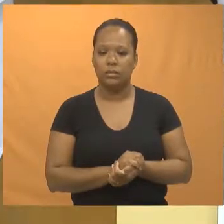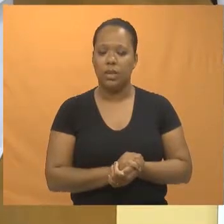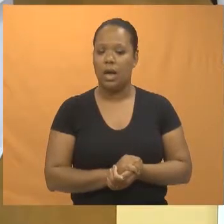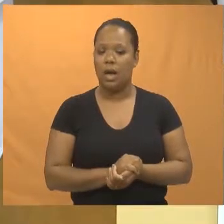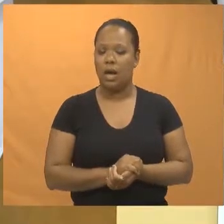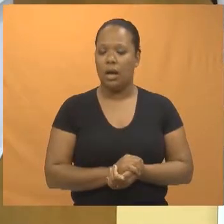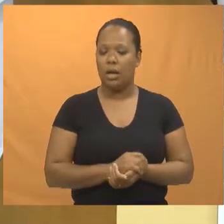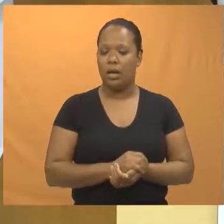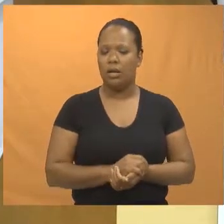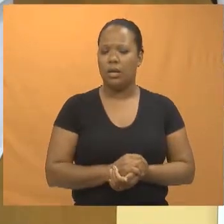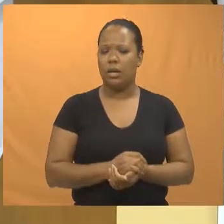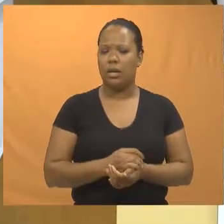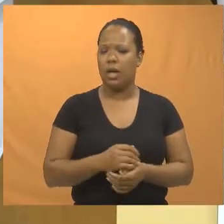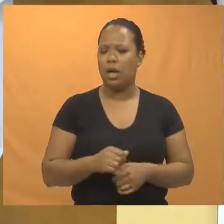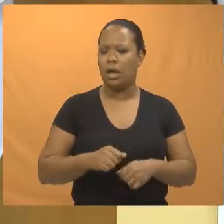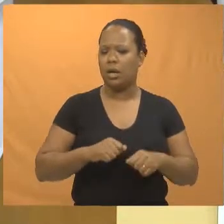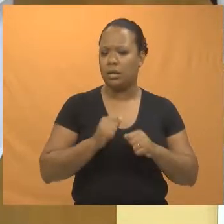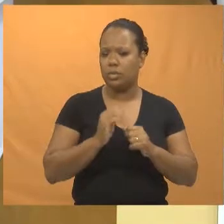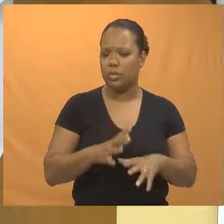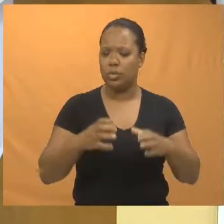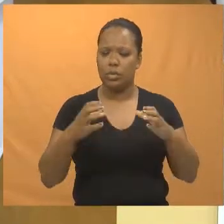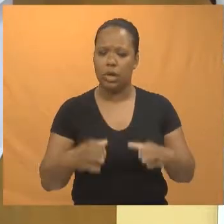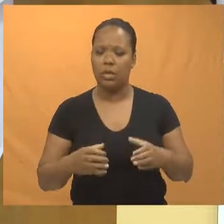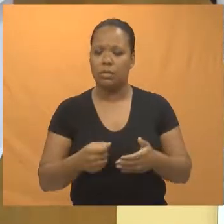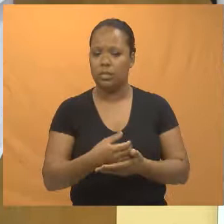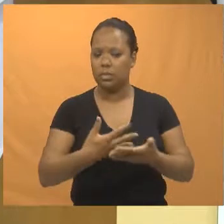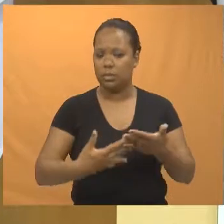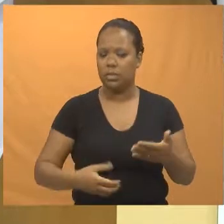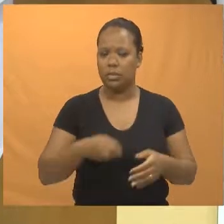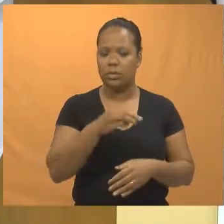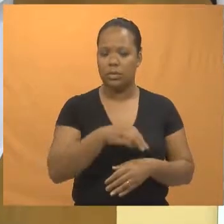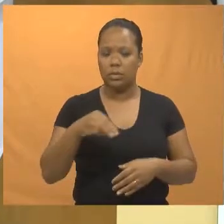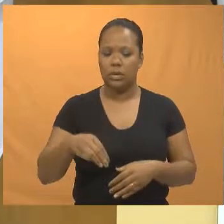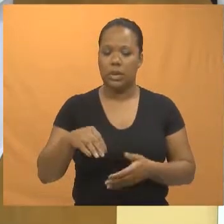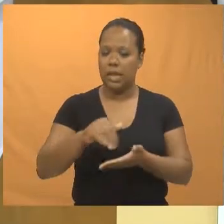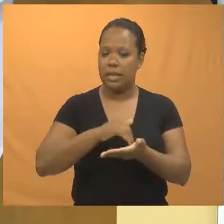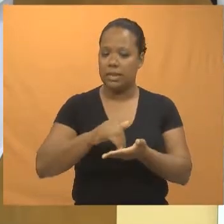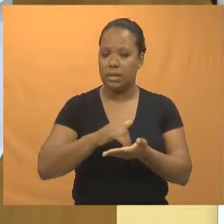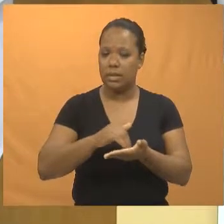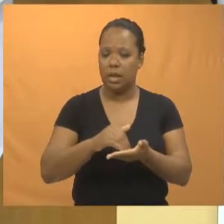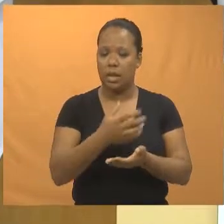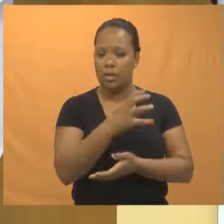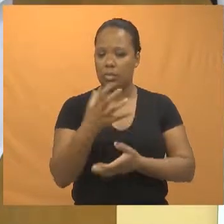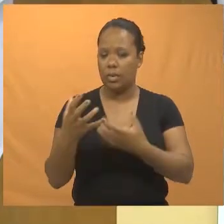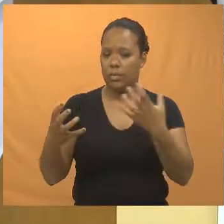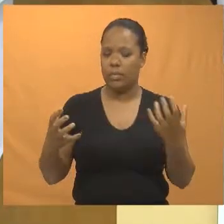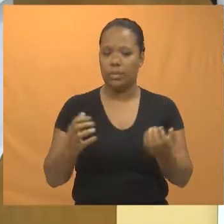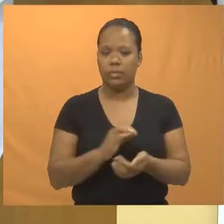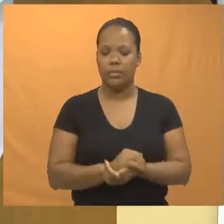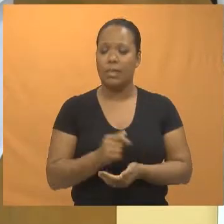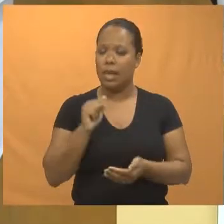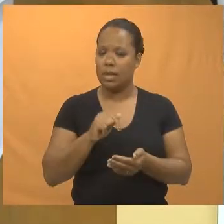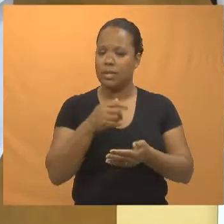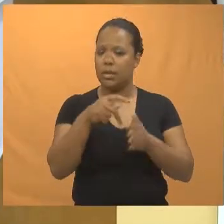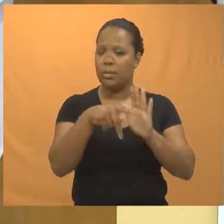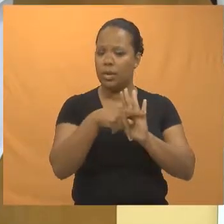atividades de impacto local, para que seja emitido pelo município através da Secretaria de Meio Ambiente. Esse